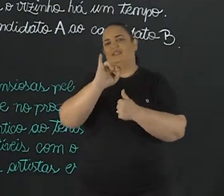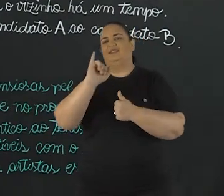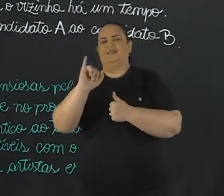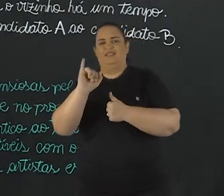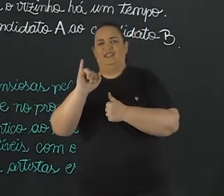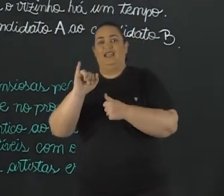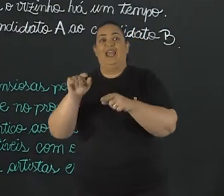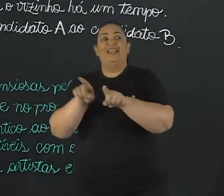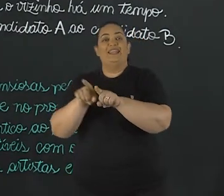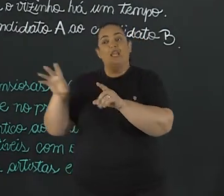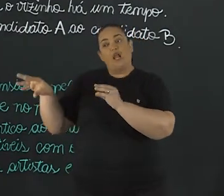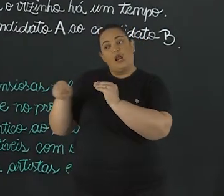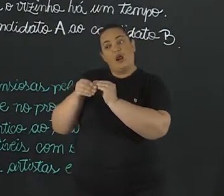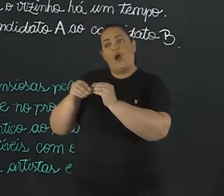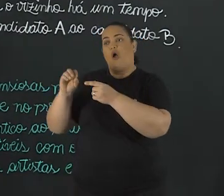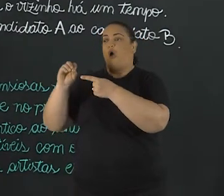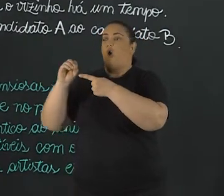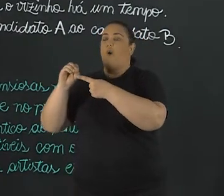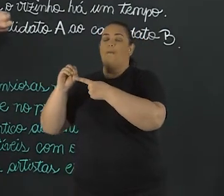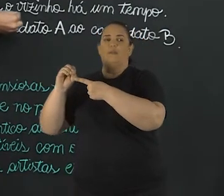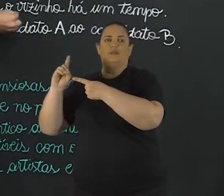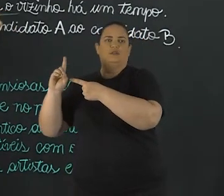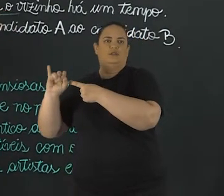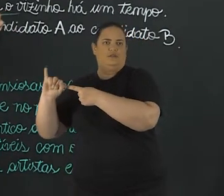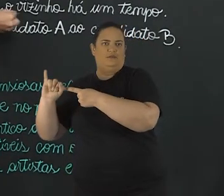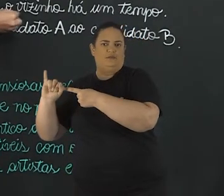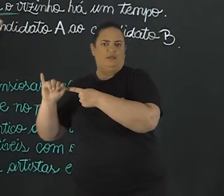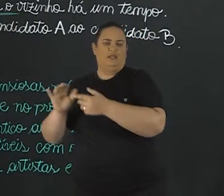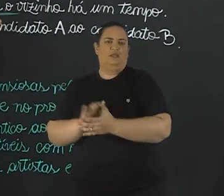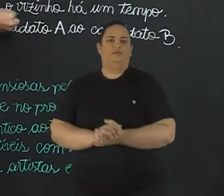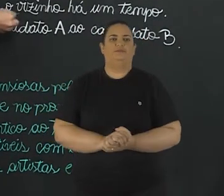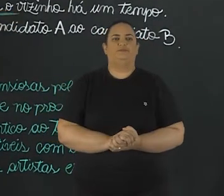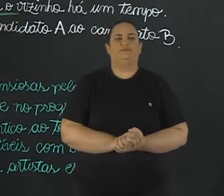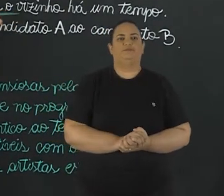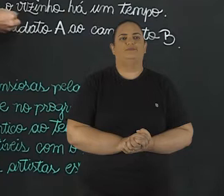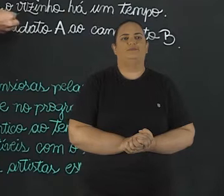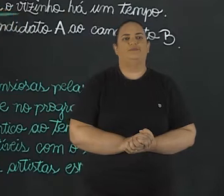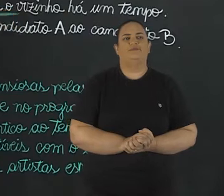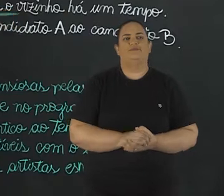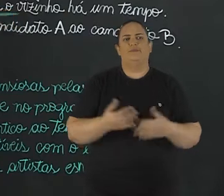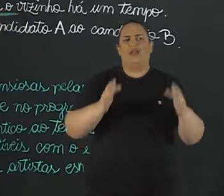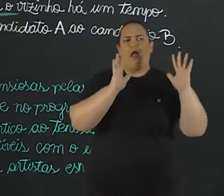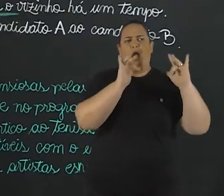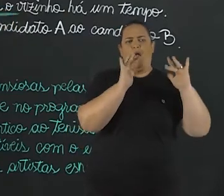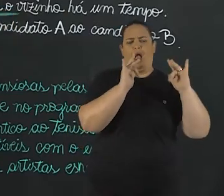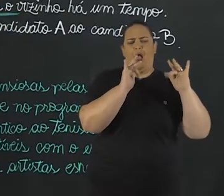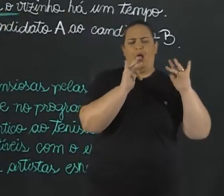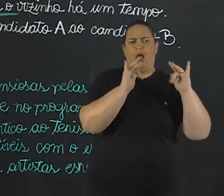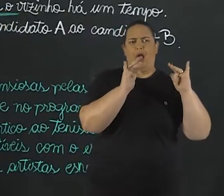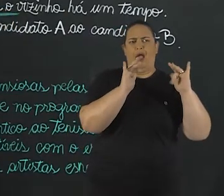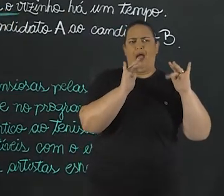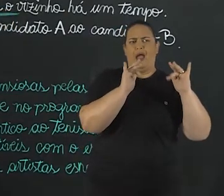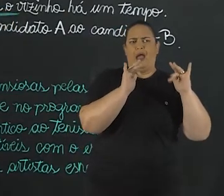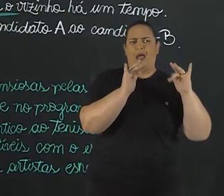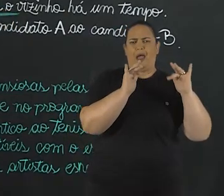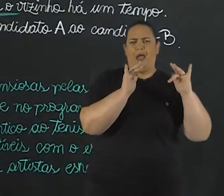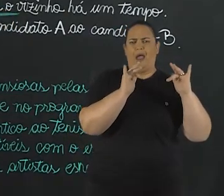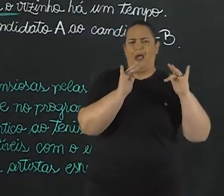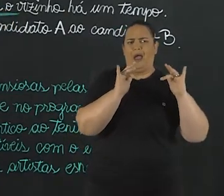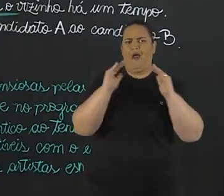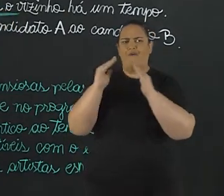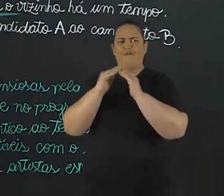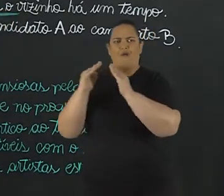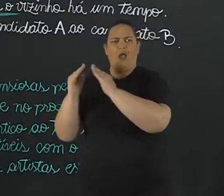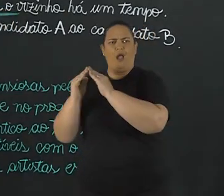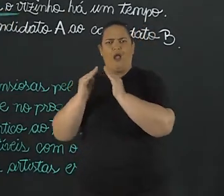indireto. A adolescente namorava o vizinho. O verbo namorar é transitivo direto e não indireto, como muita gente